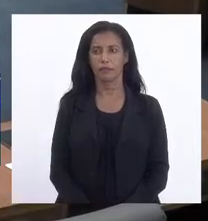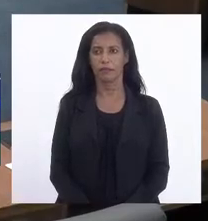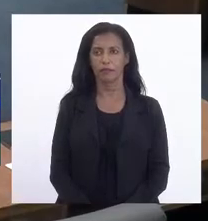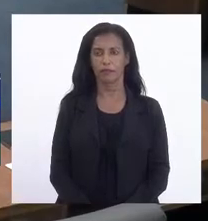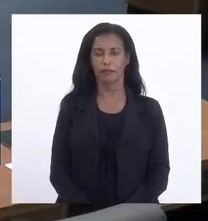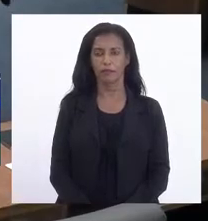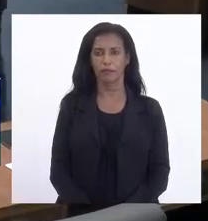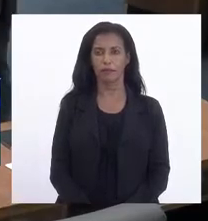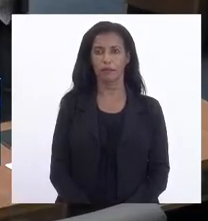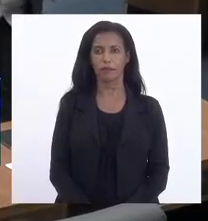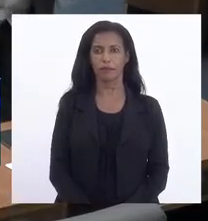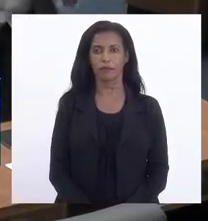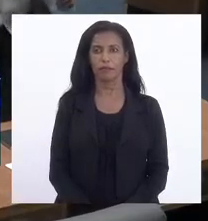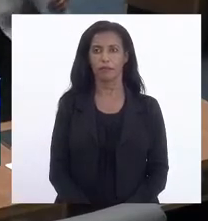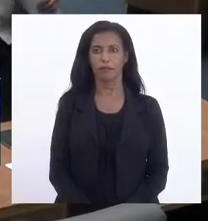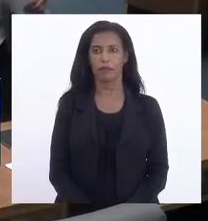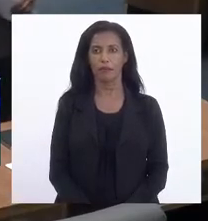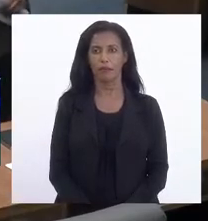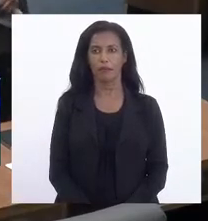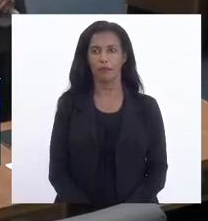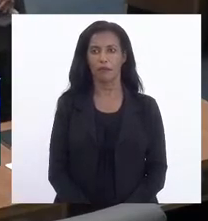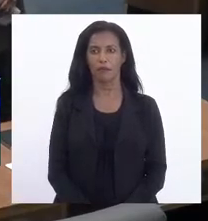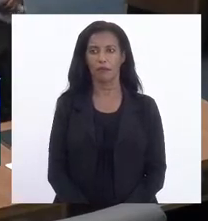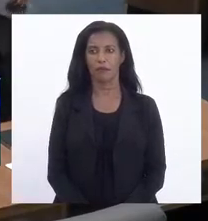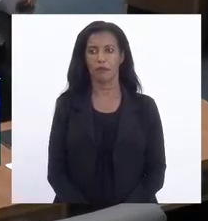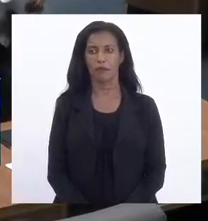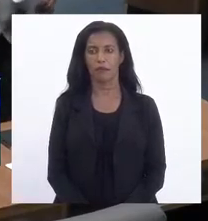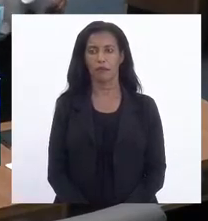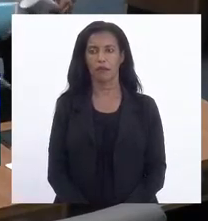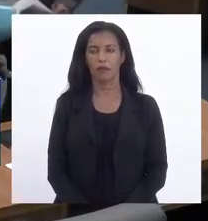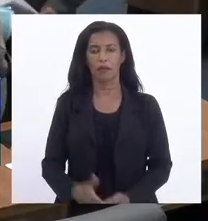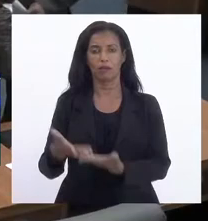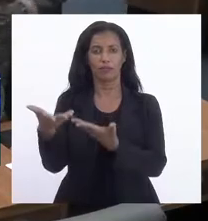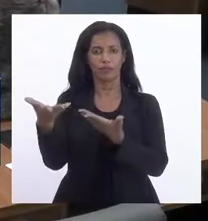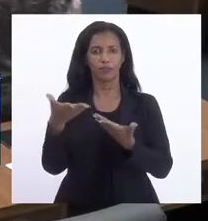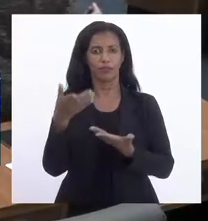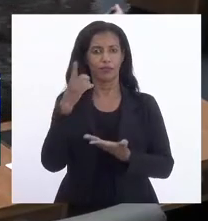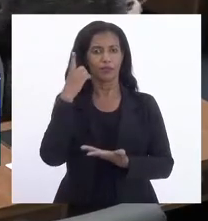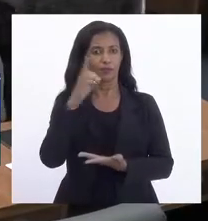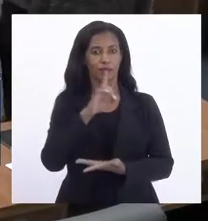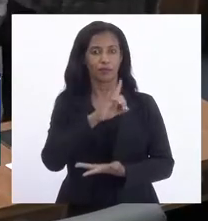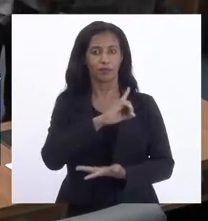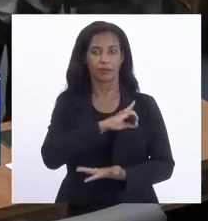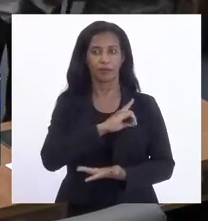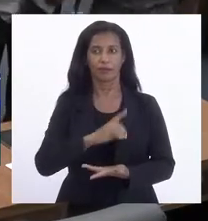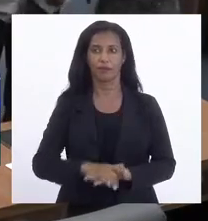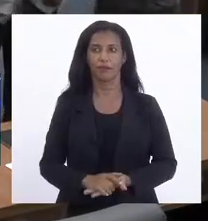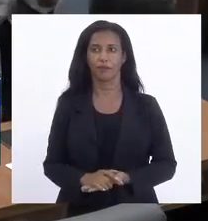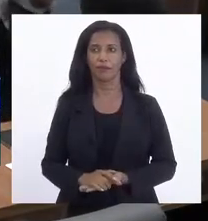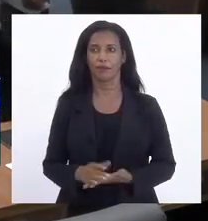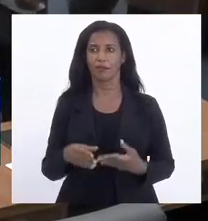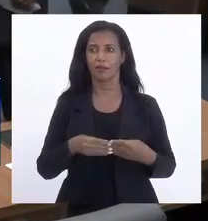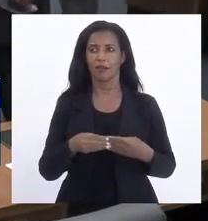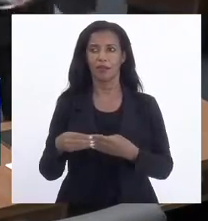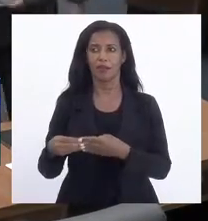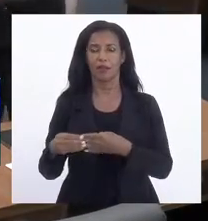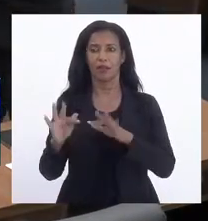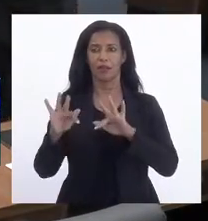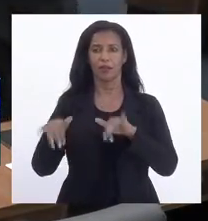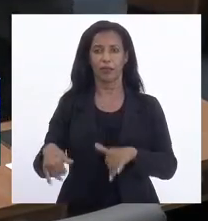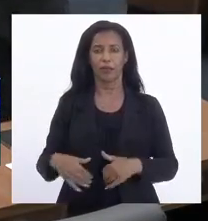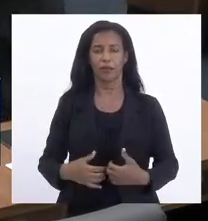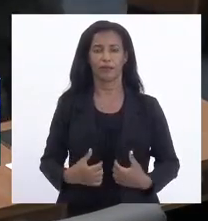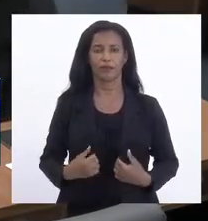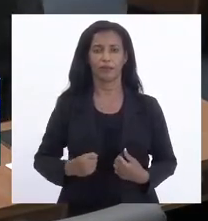Ok, deputado Marcelo. Presidência, convido a deputada Marta Rocha para conduzir o expediente